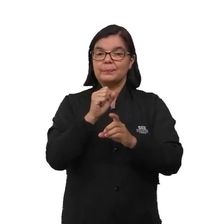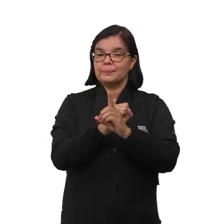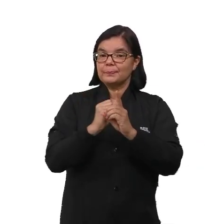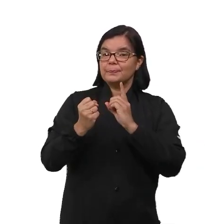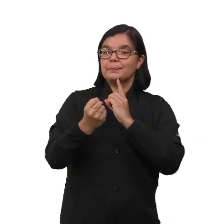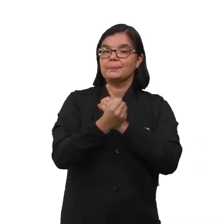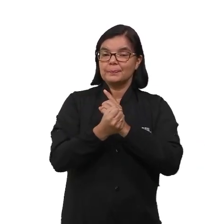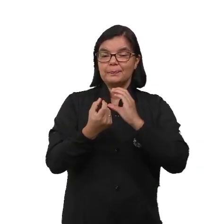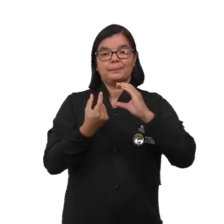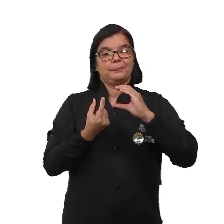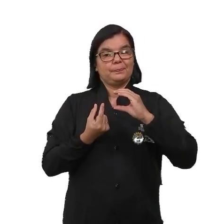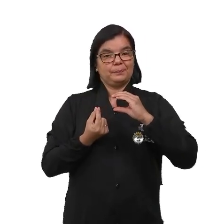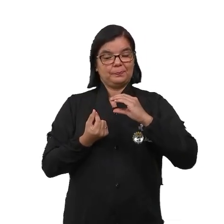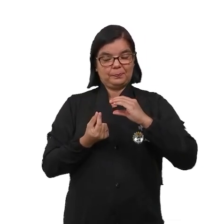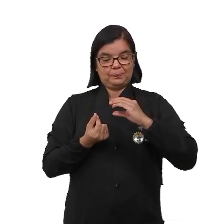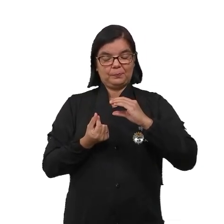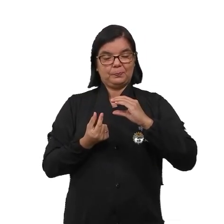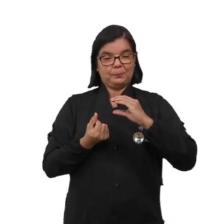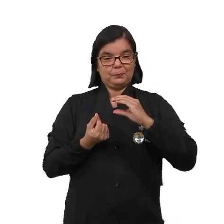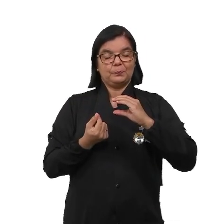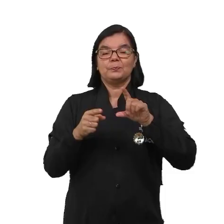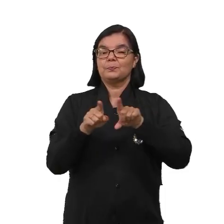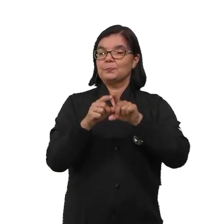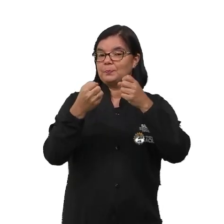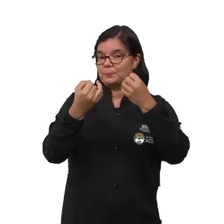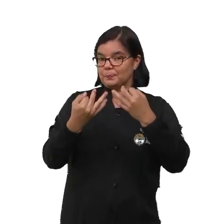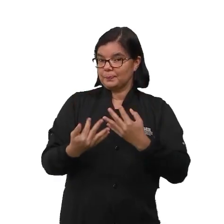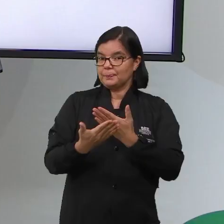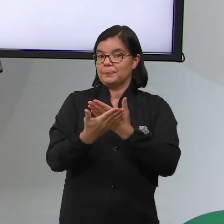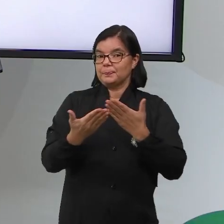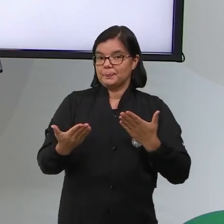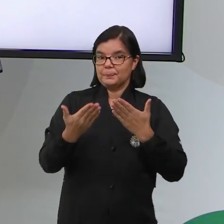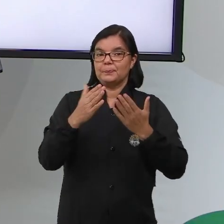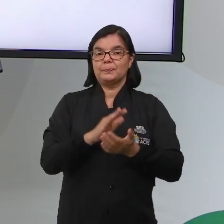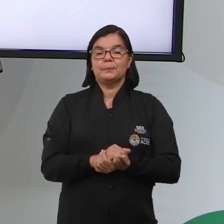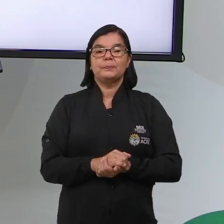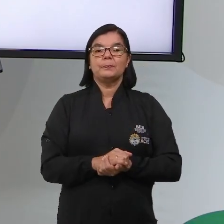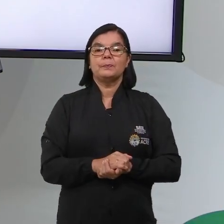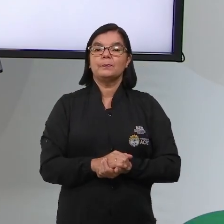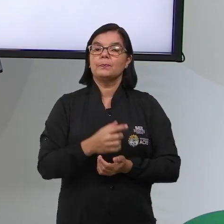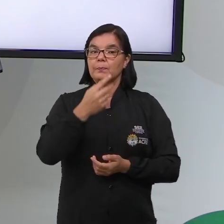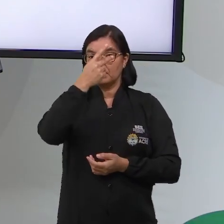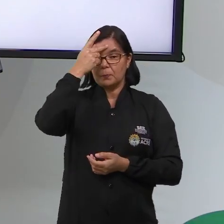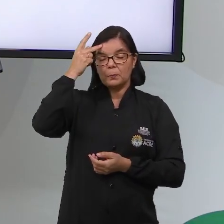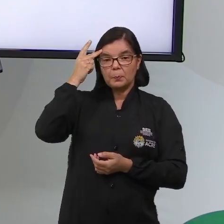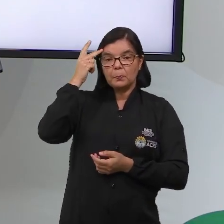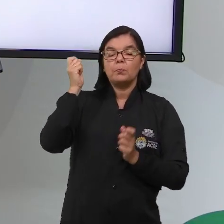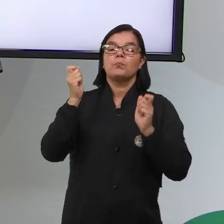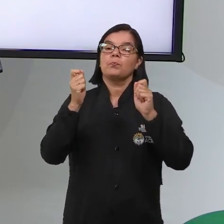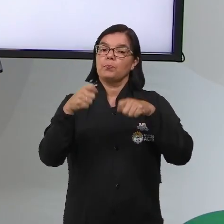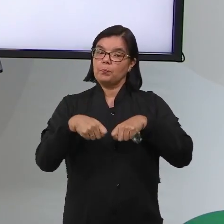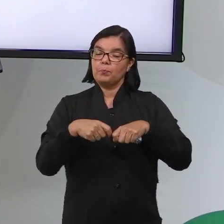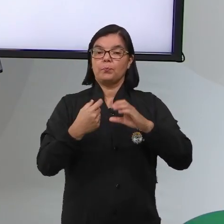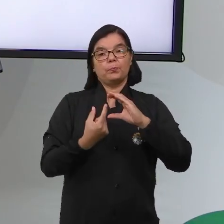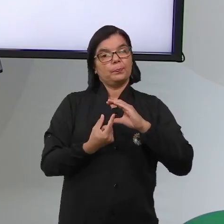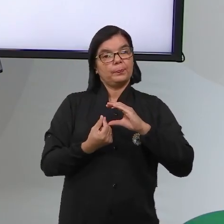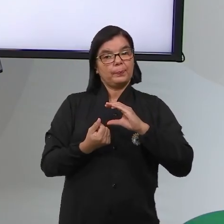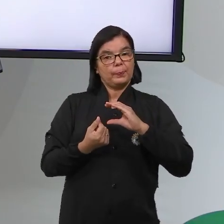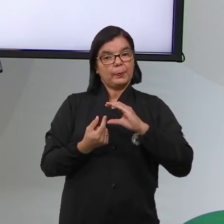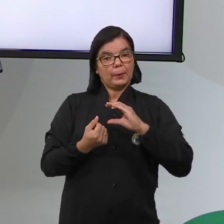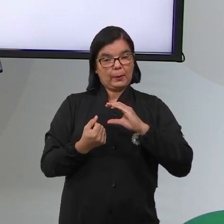No capitalismo, conforme eu expliquei para vocês. Ou seja, as pessoas elas podem, no